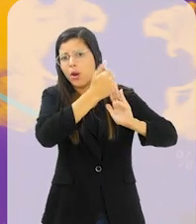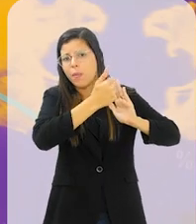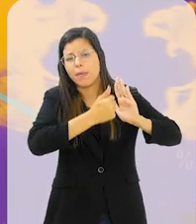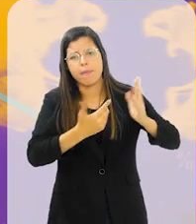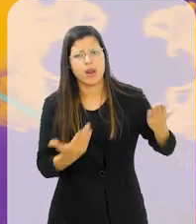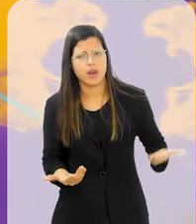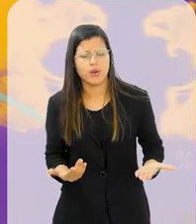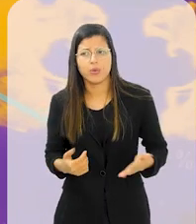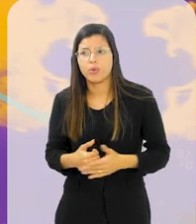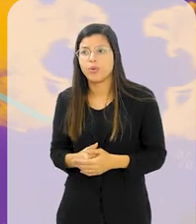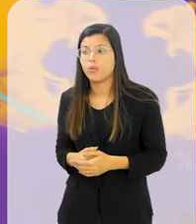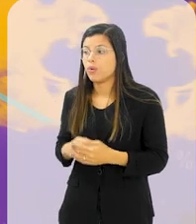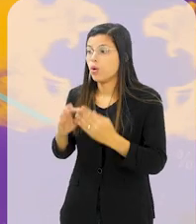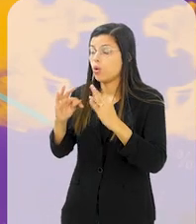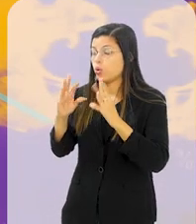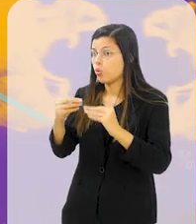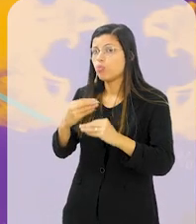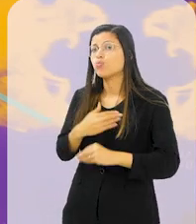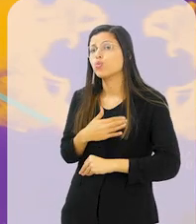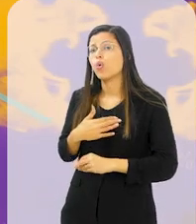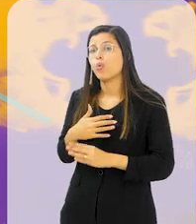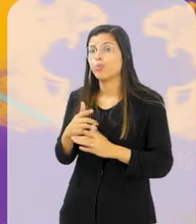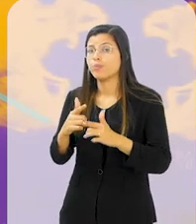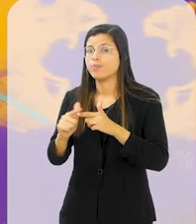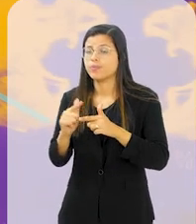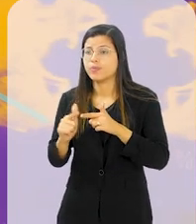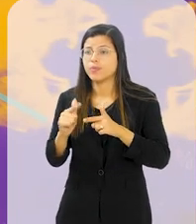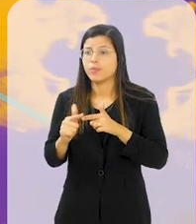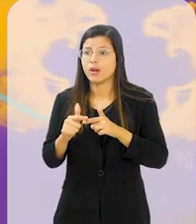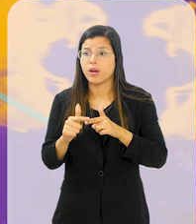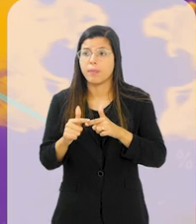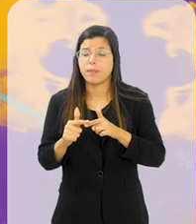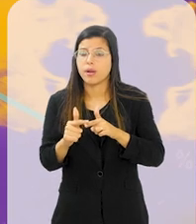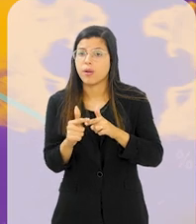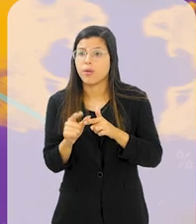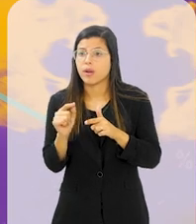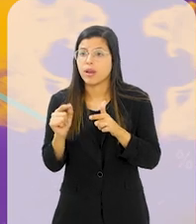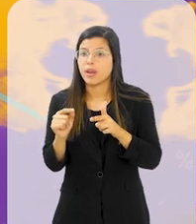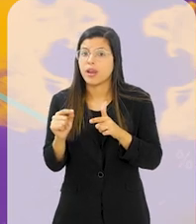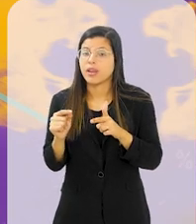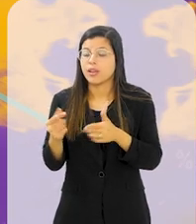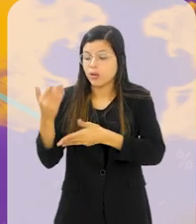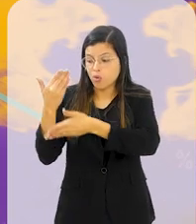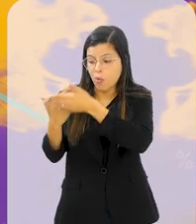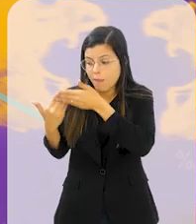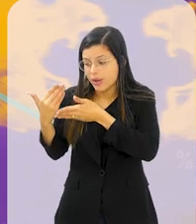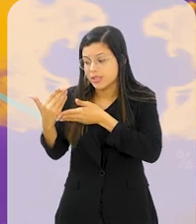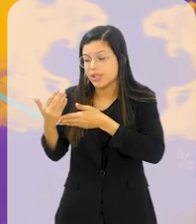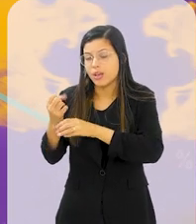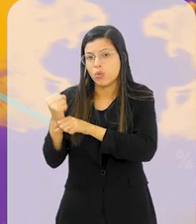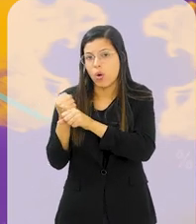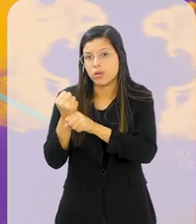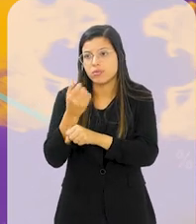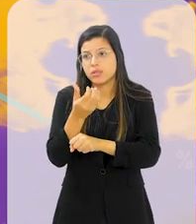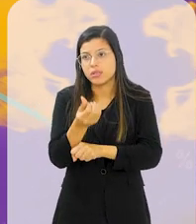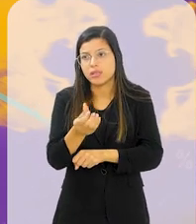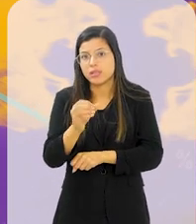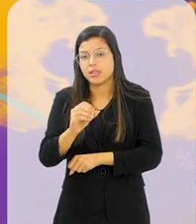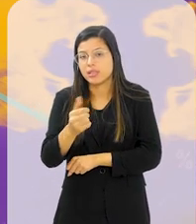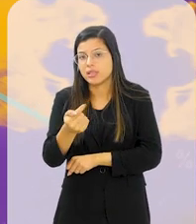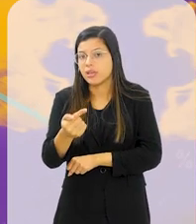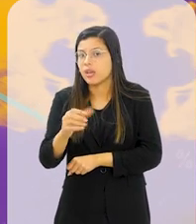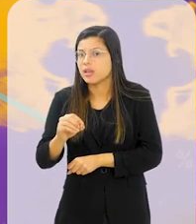lá em cima na artilharia. O problema é que houve um tempo em que ter talento era suficiente, isso lá para os anos 60 e